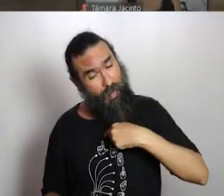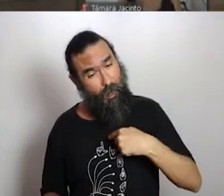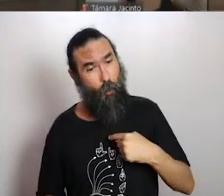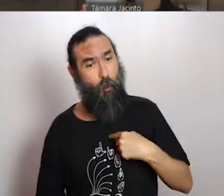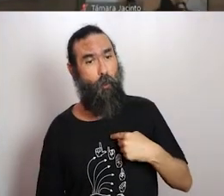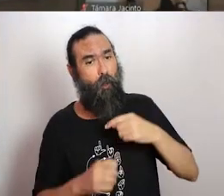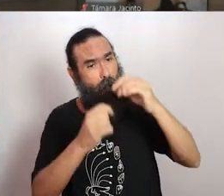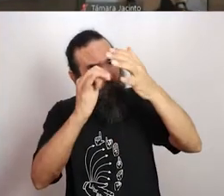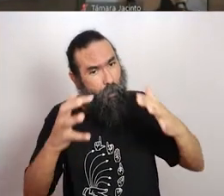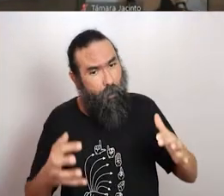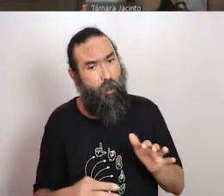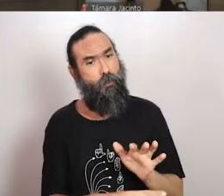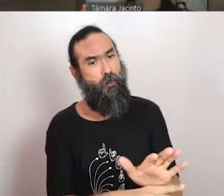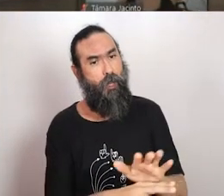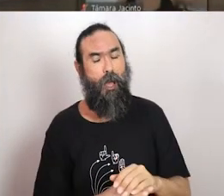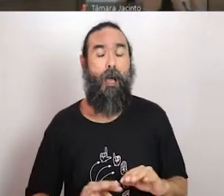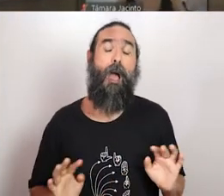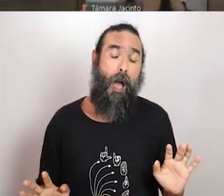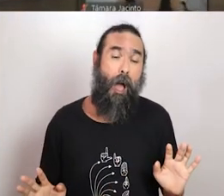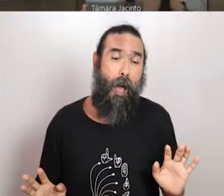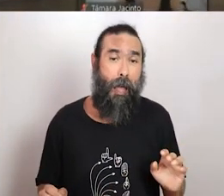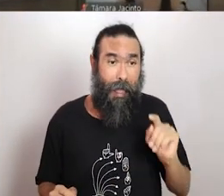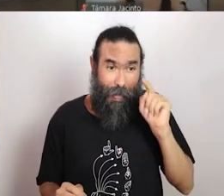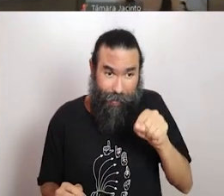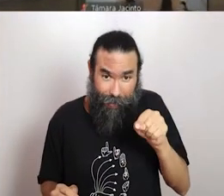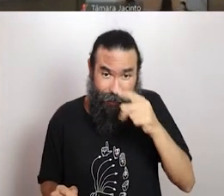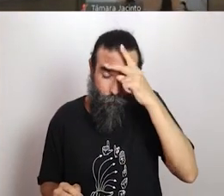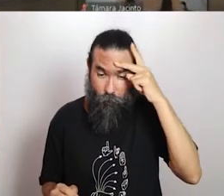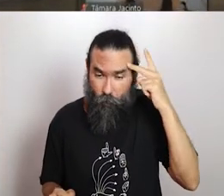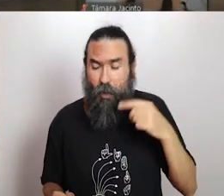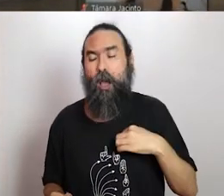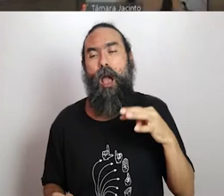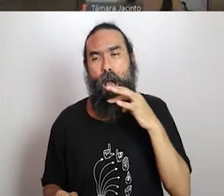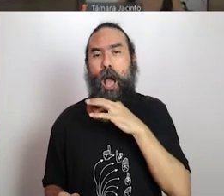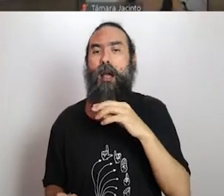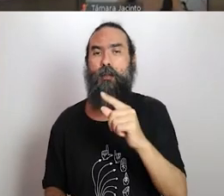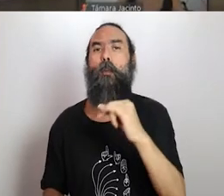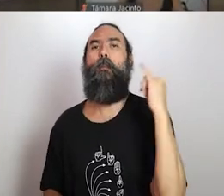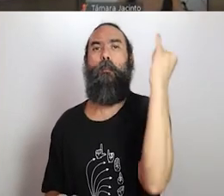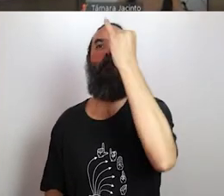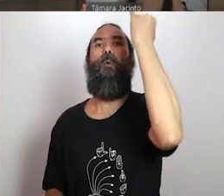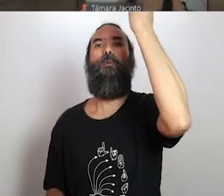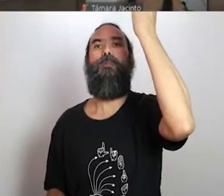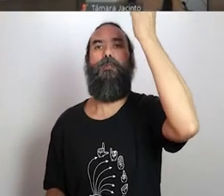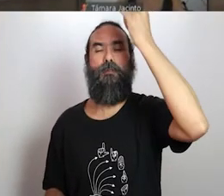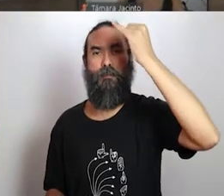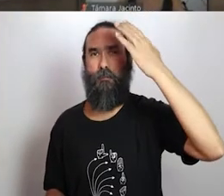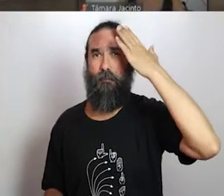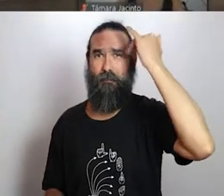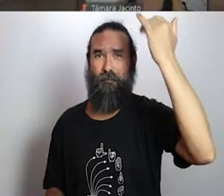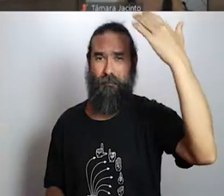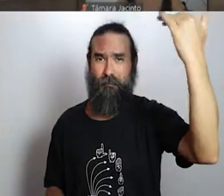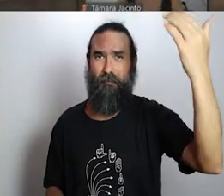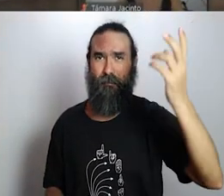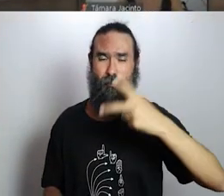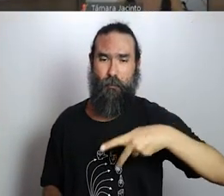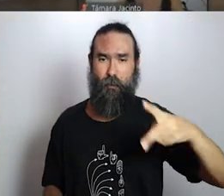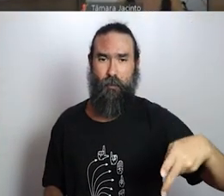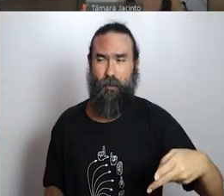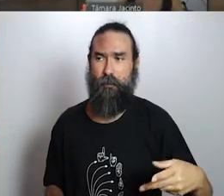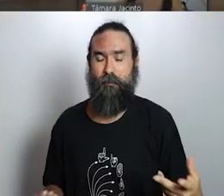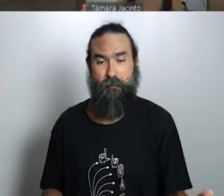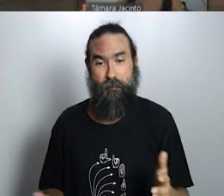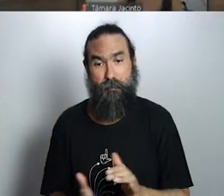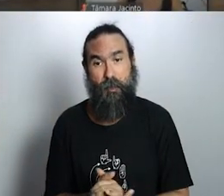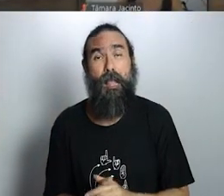Para um desse, eu sou mestre. Mas o elemento que diz, olha, eu estou lhe procurando como mestre porque eu estou respondendo uma tese